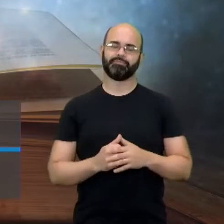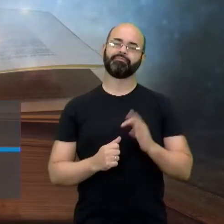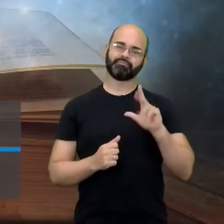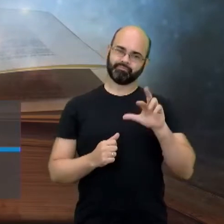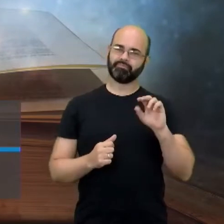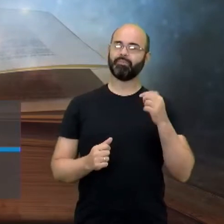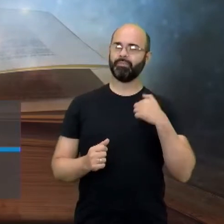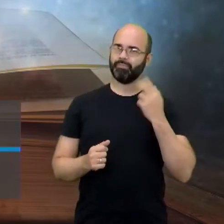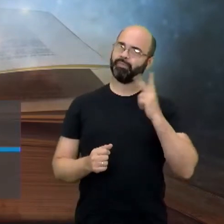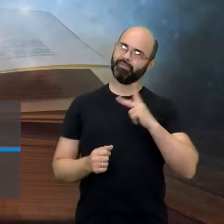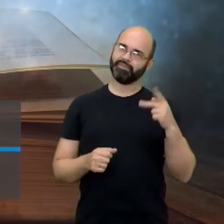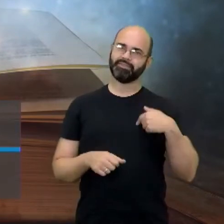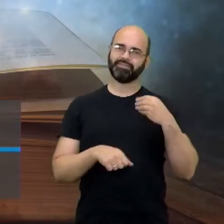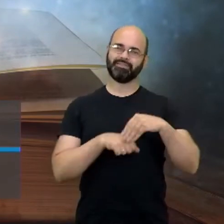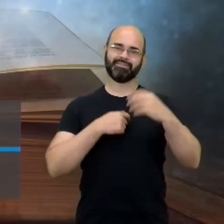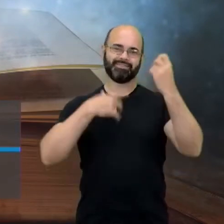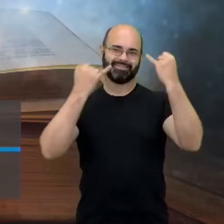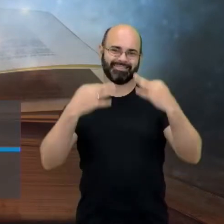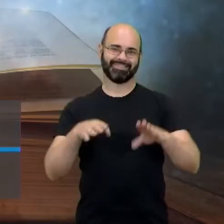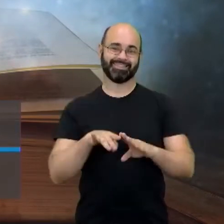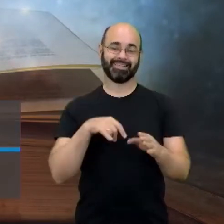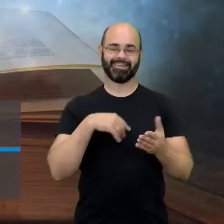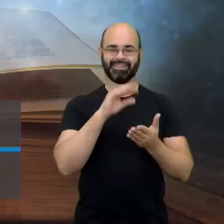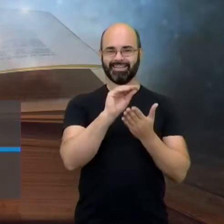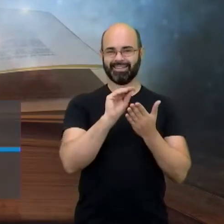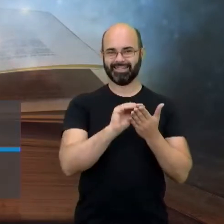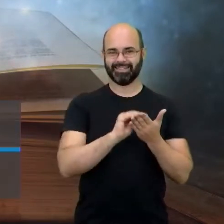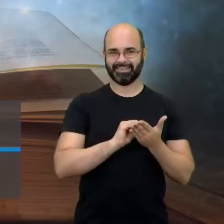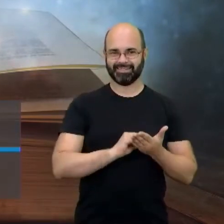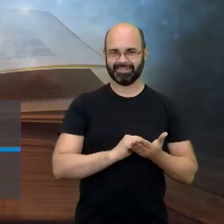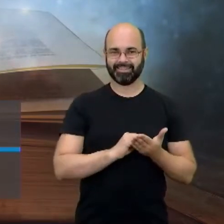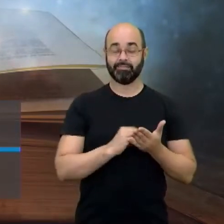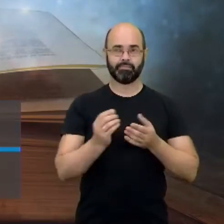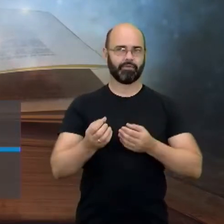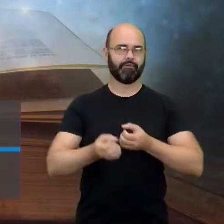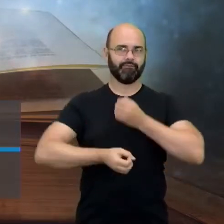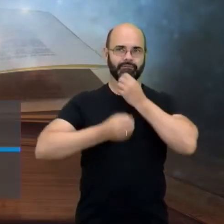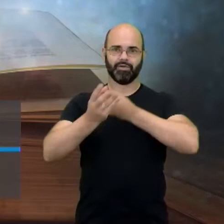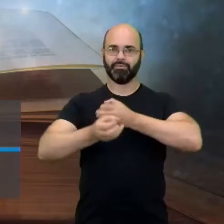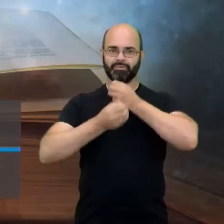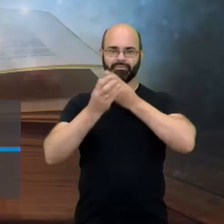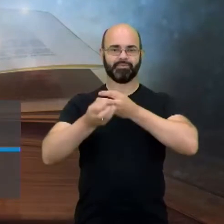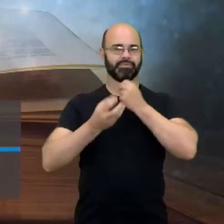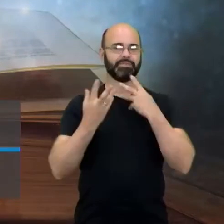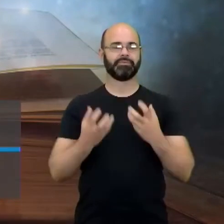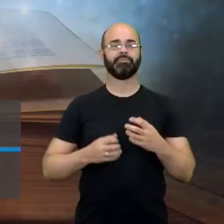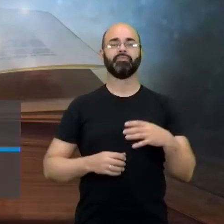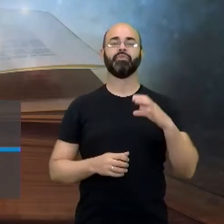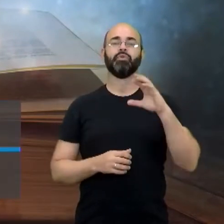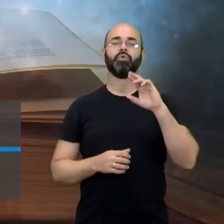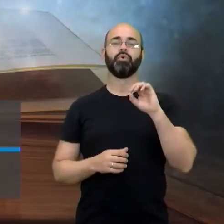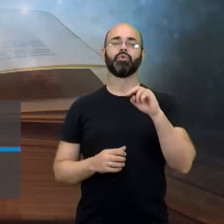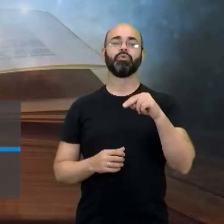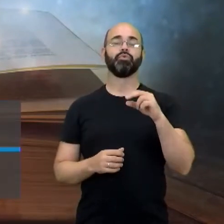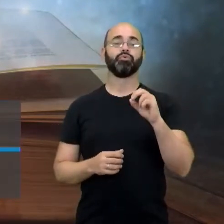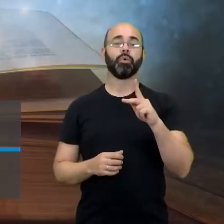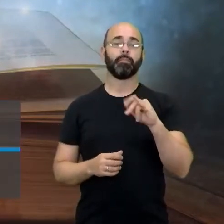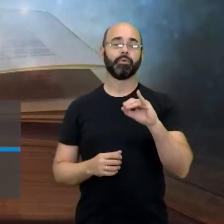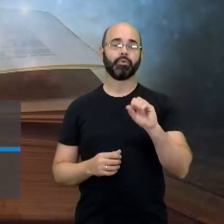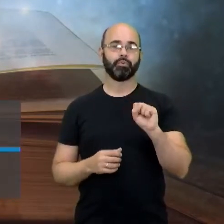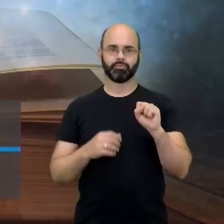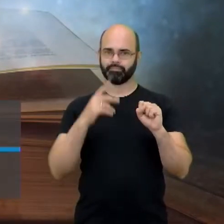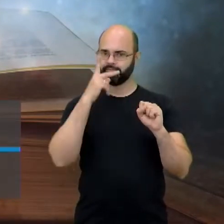também vai ler e vai falar ao mesmo tempo, eu fiz algumas anotações, porque é muita informação. Então os cronópios são uma espécie de